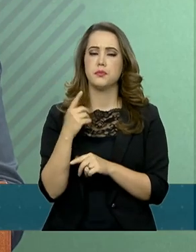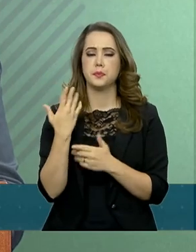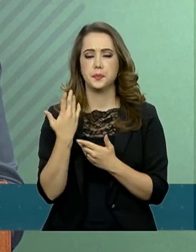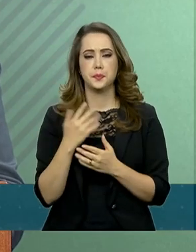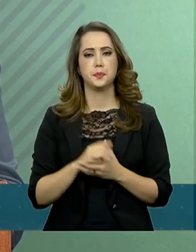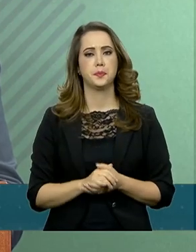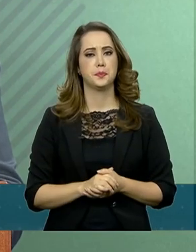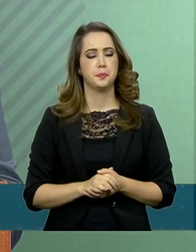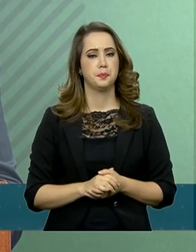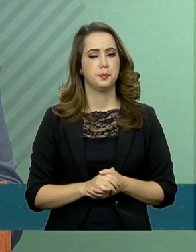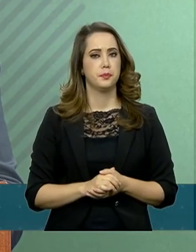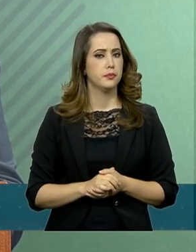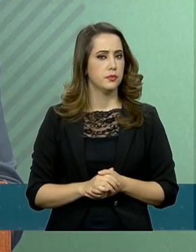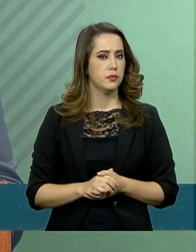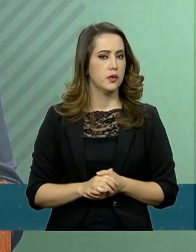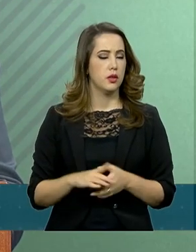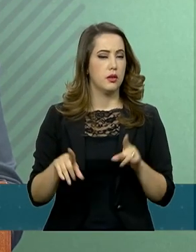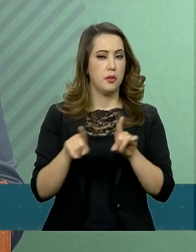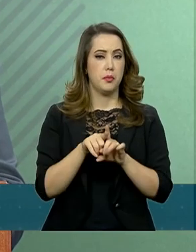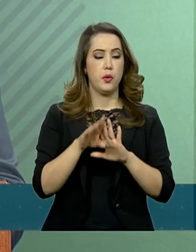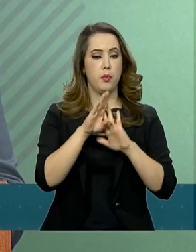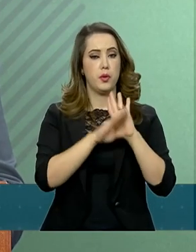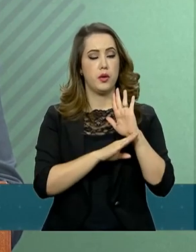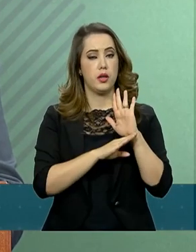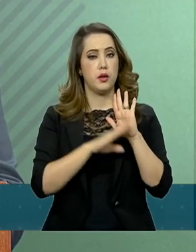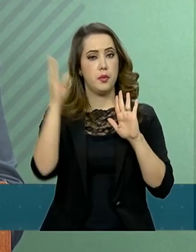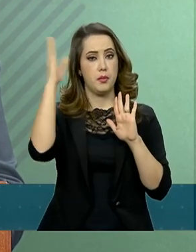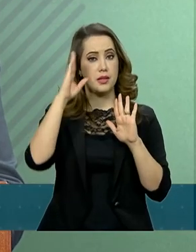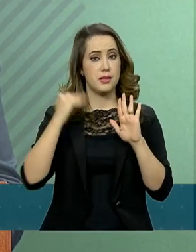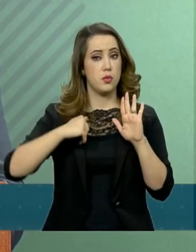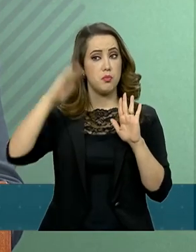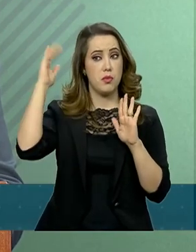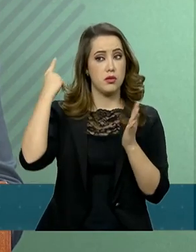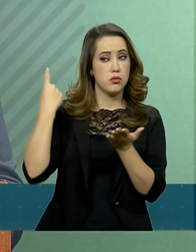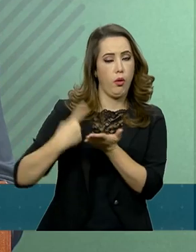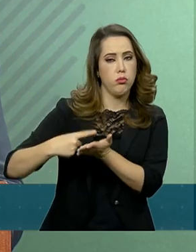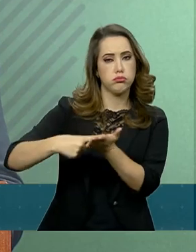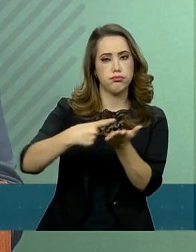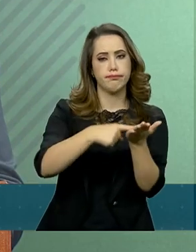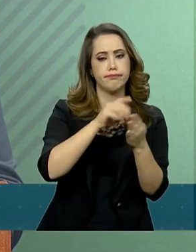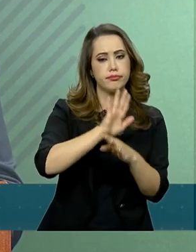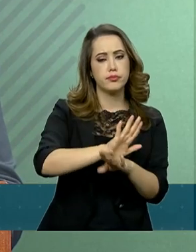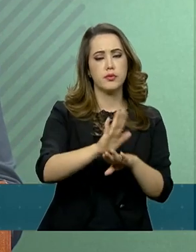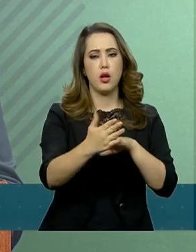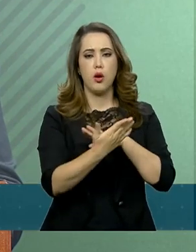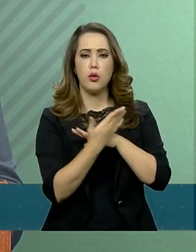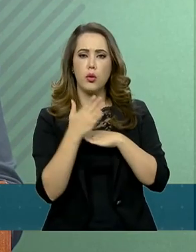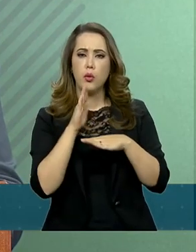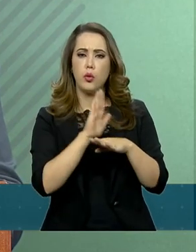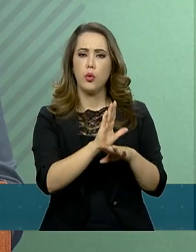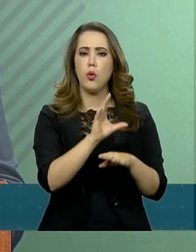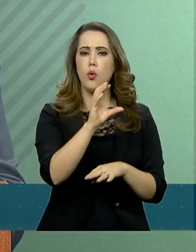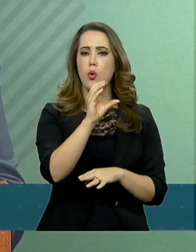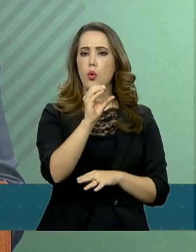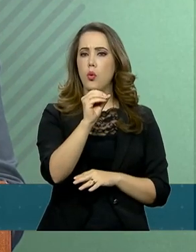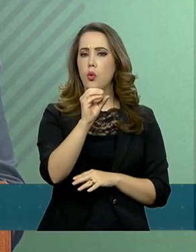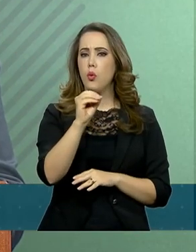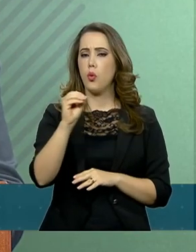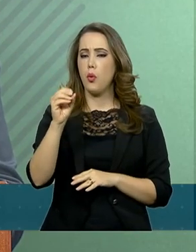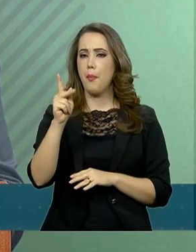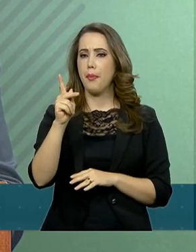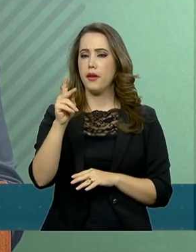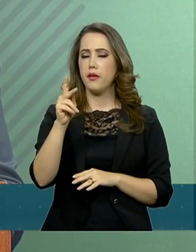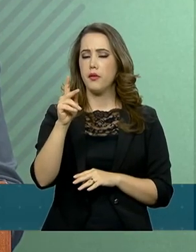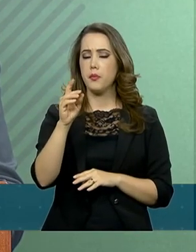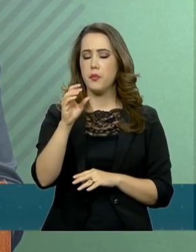brasil mais cooperativo tem o objetivo de apoiar o cooperativismo rural por meio